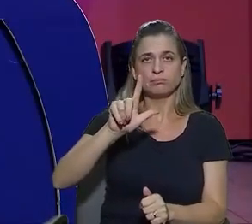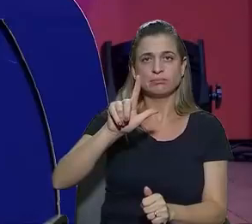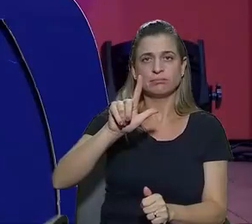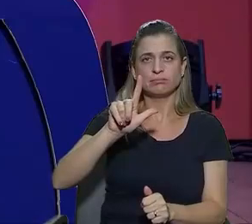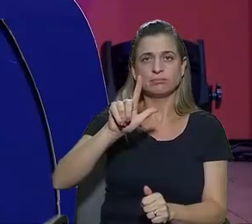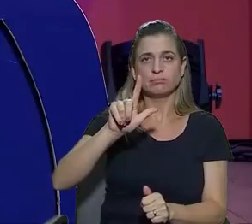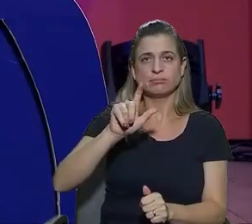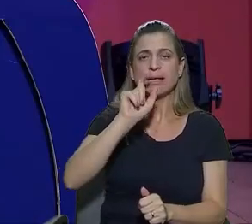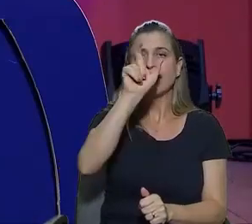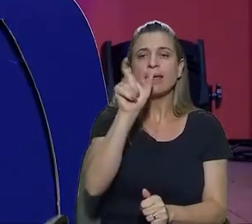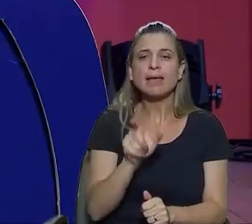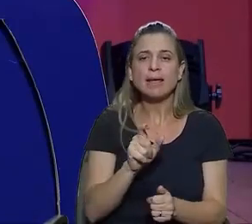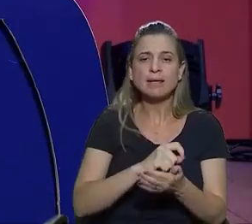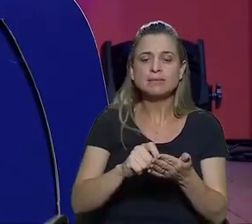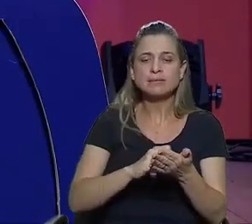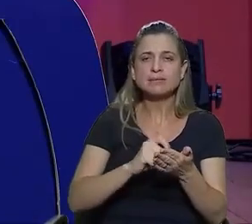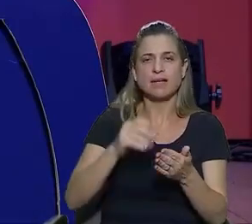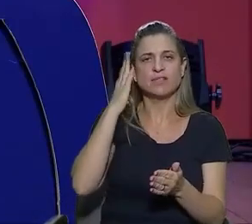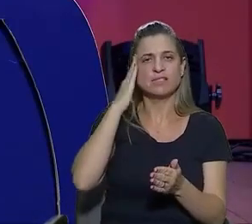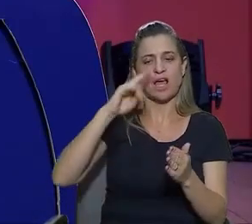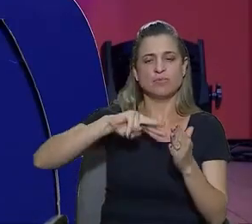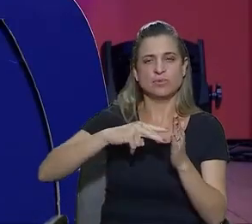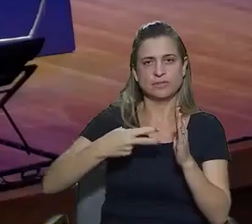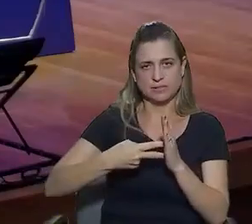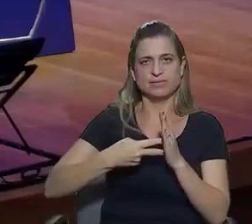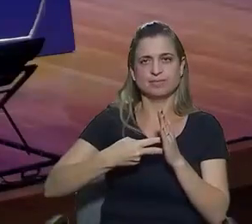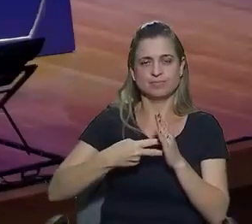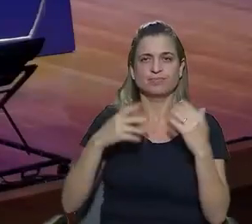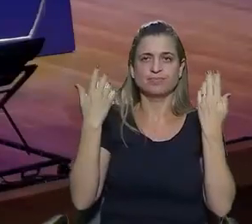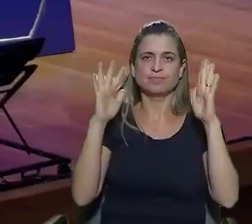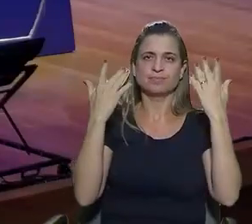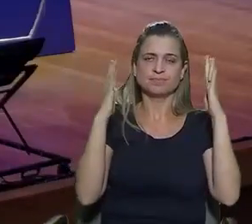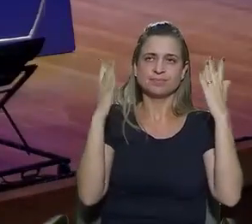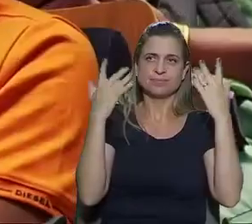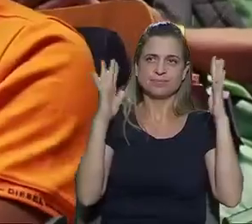E quem escreve sabe o que isso significa. Que lindo. Bem,